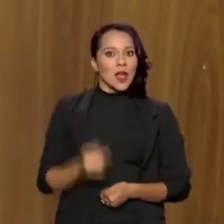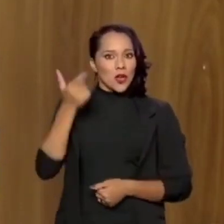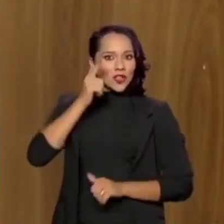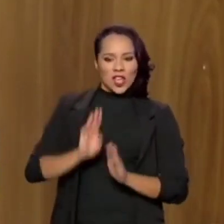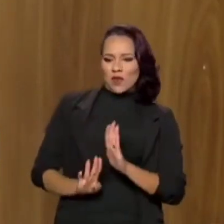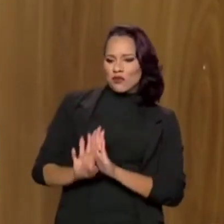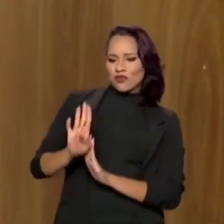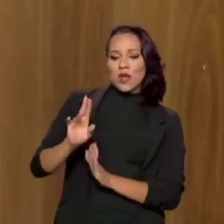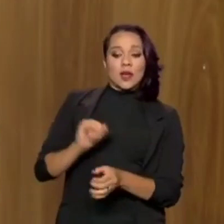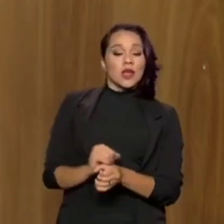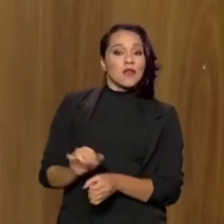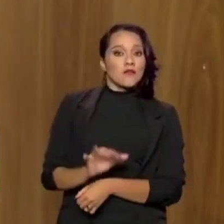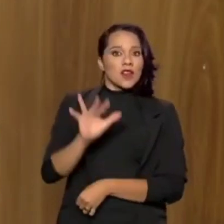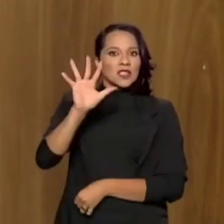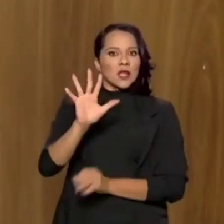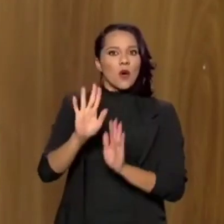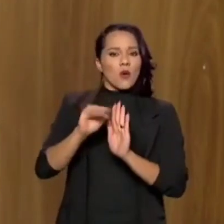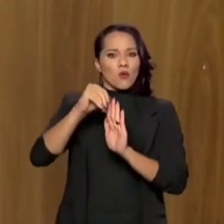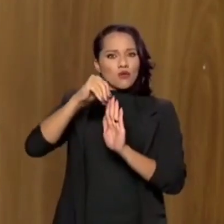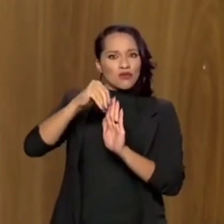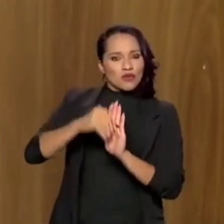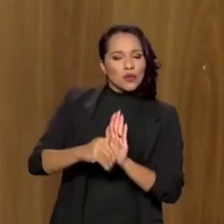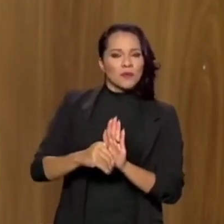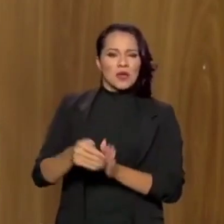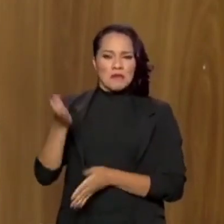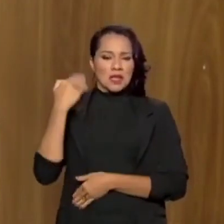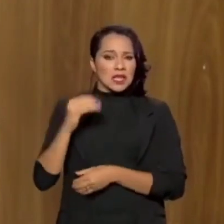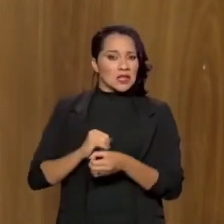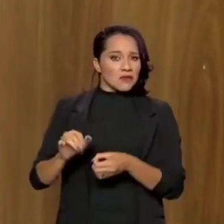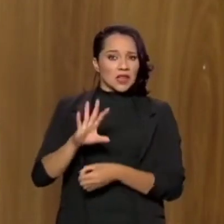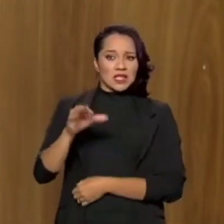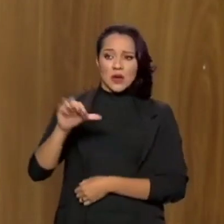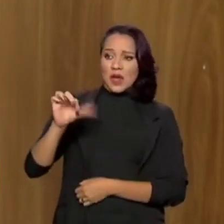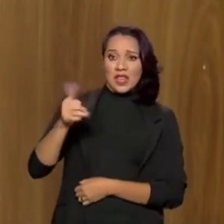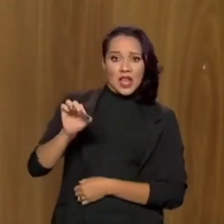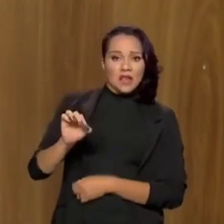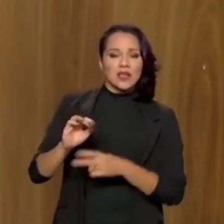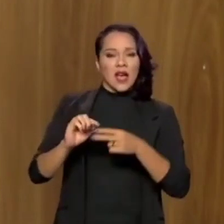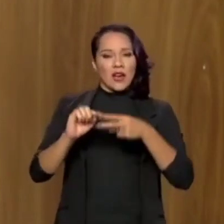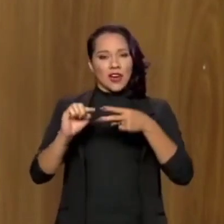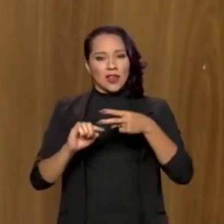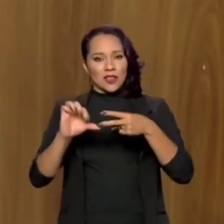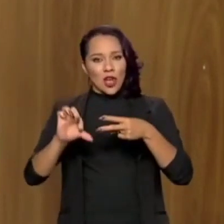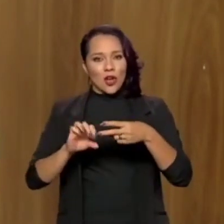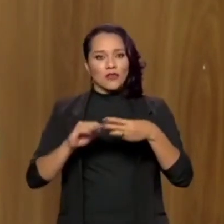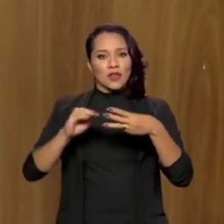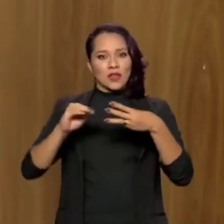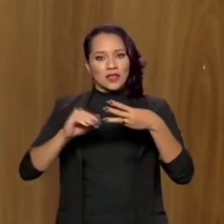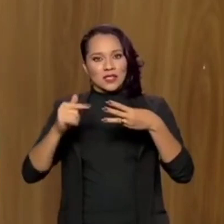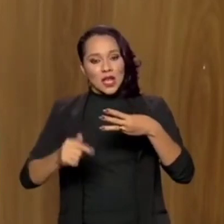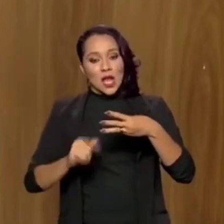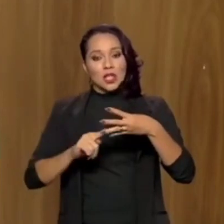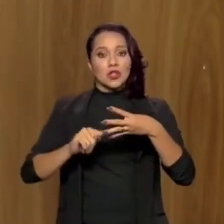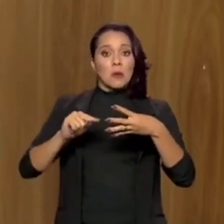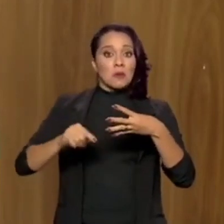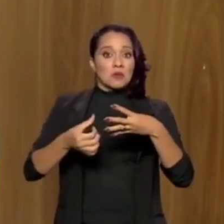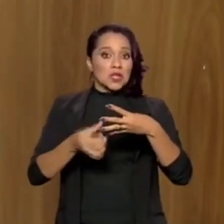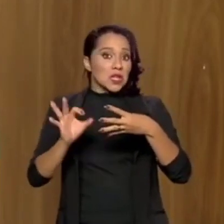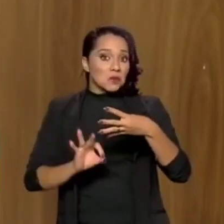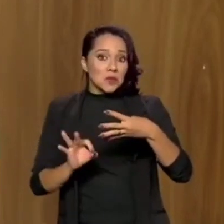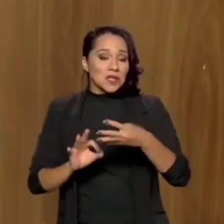E a inflação sendo revista para baixo. A inflação era 10%, passou para 9%, para 7%. Já se fala em